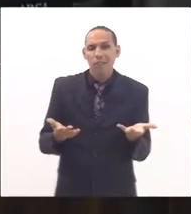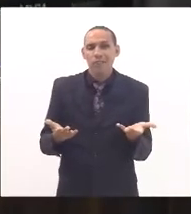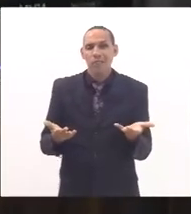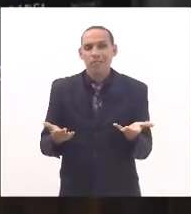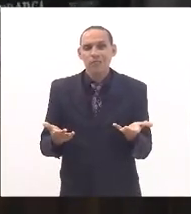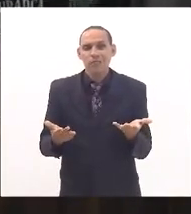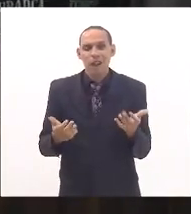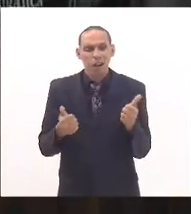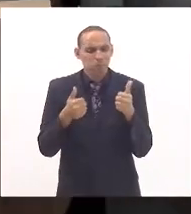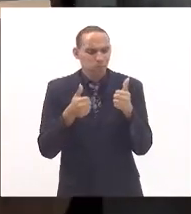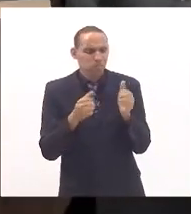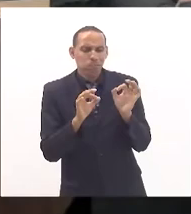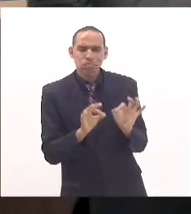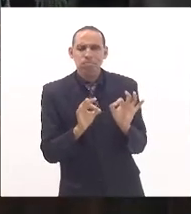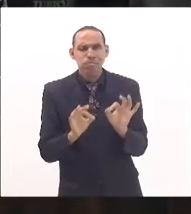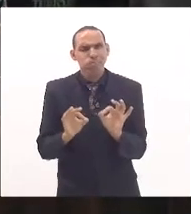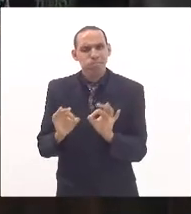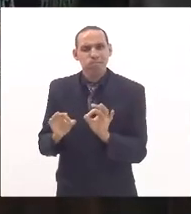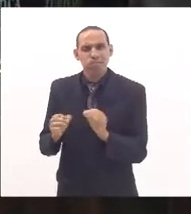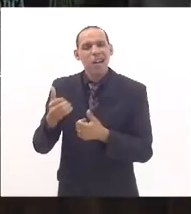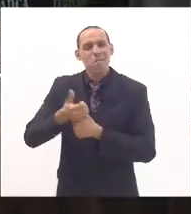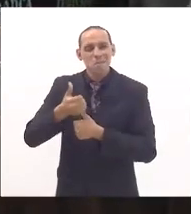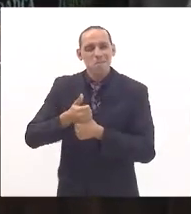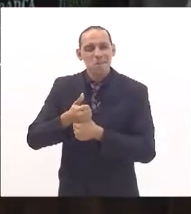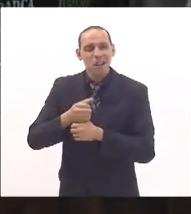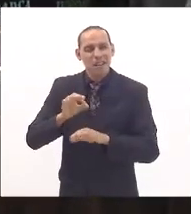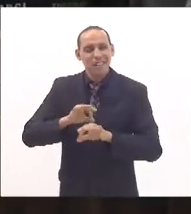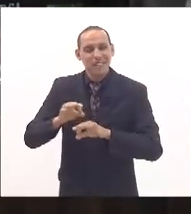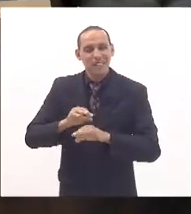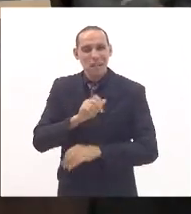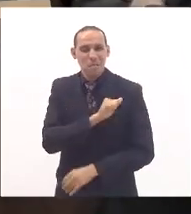ganhou consistência... Mexeu muito no substitutivo do Siciliano?